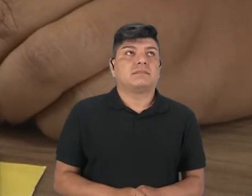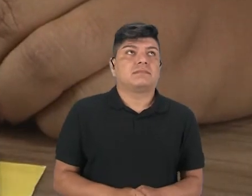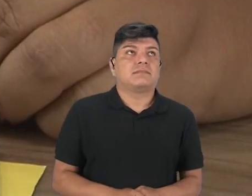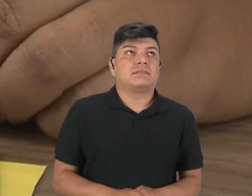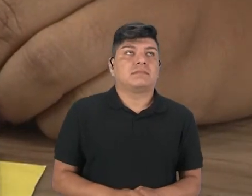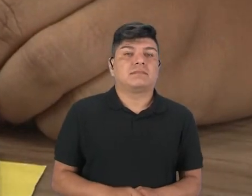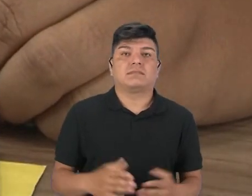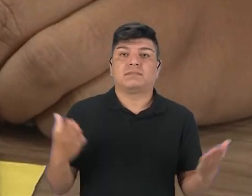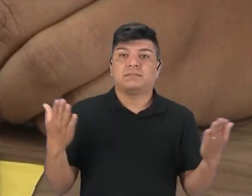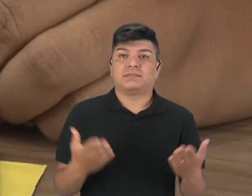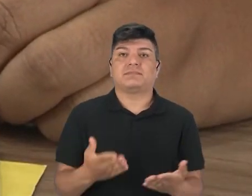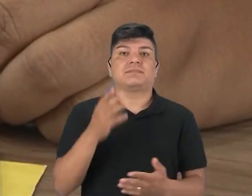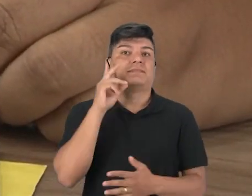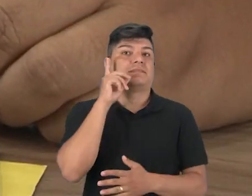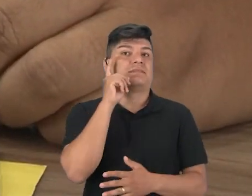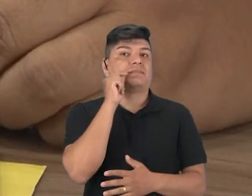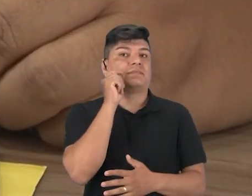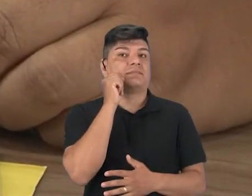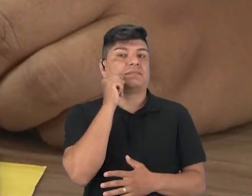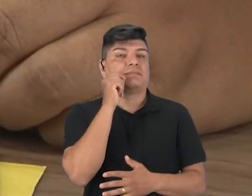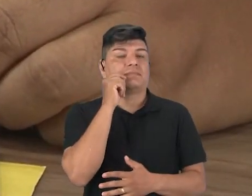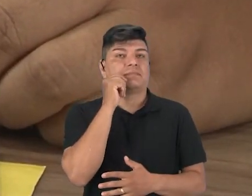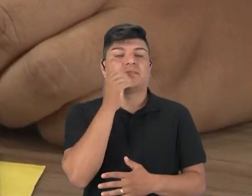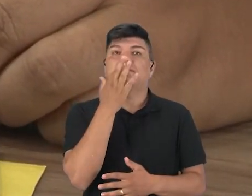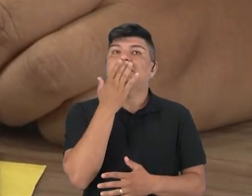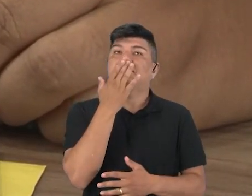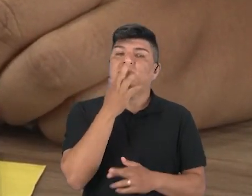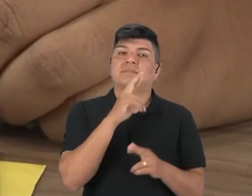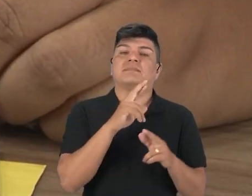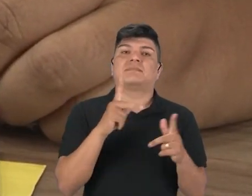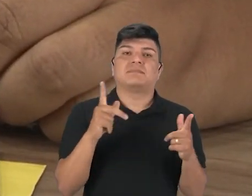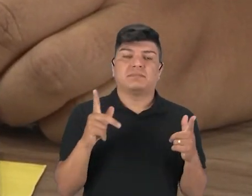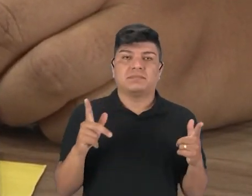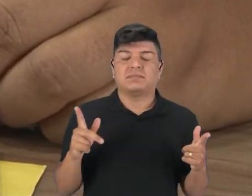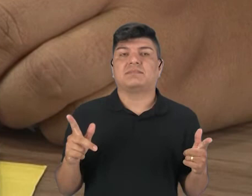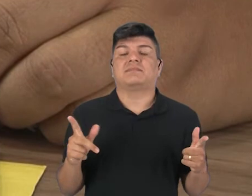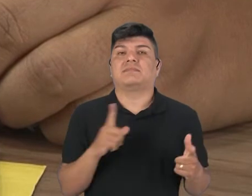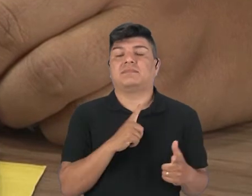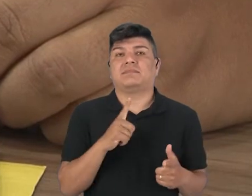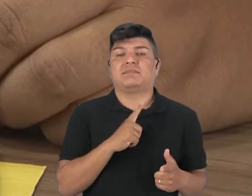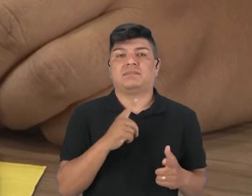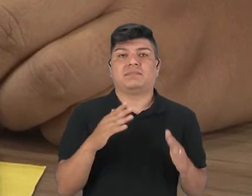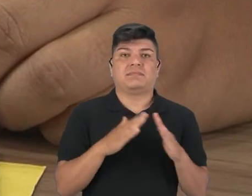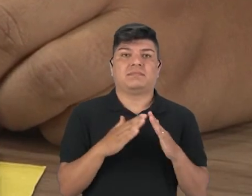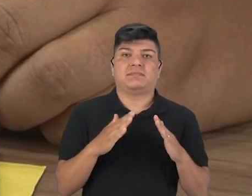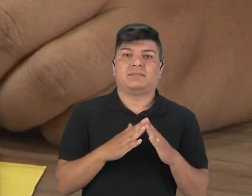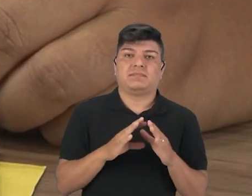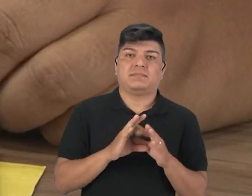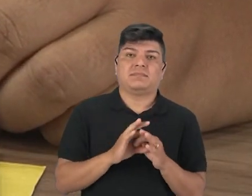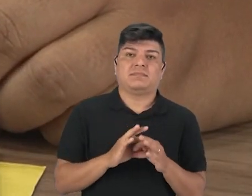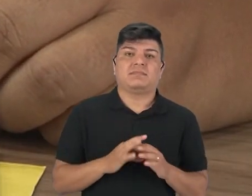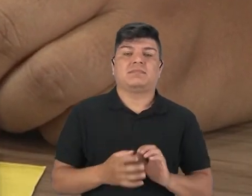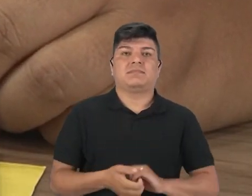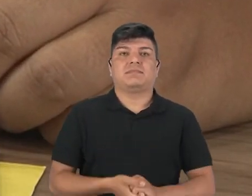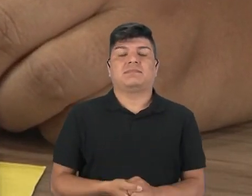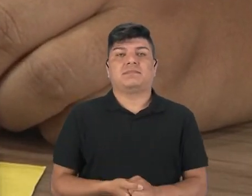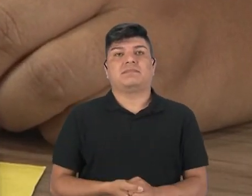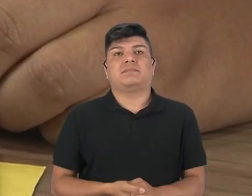E agora os lápis. Os lápis de cores que vocês têm aí na casa de vocês,